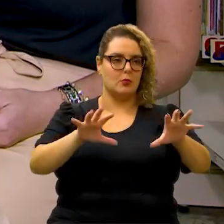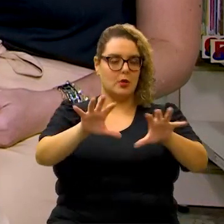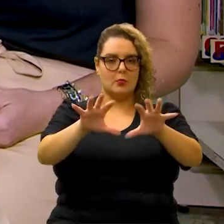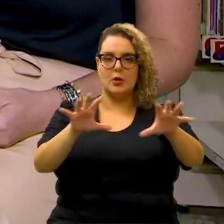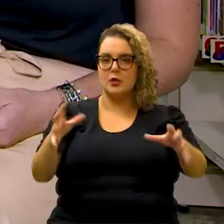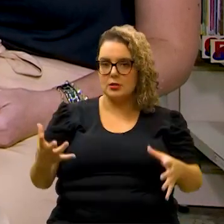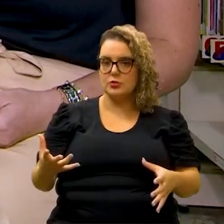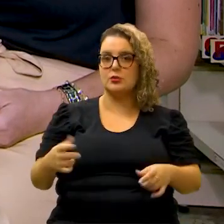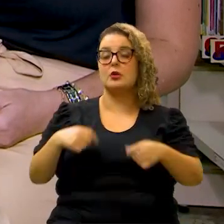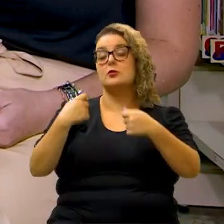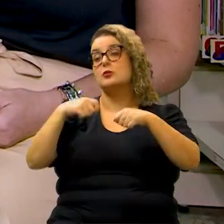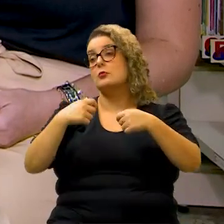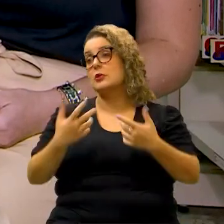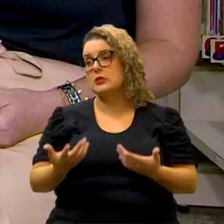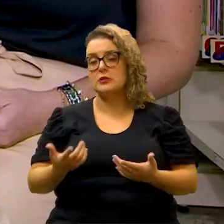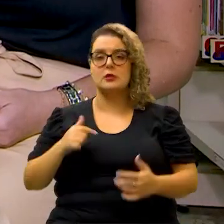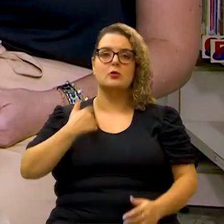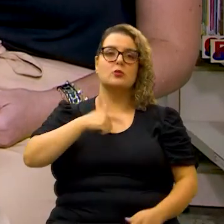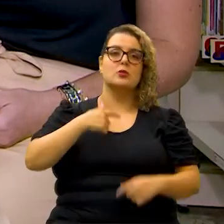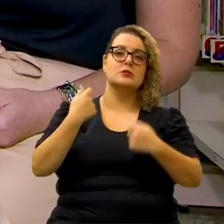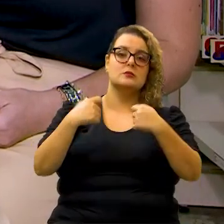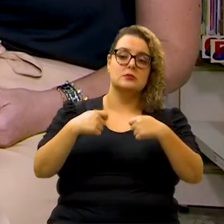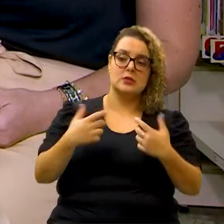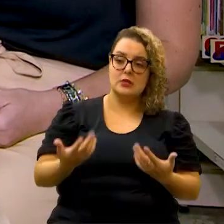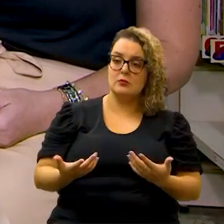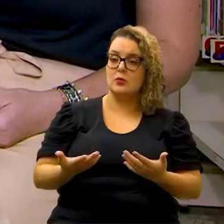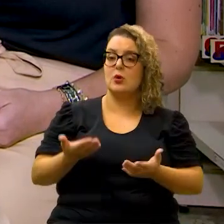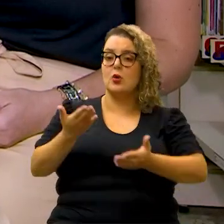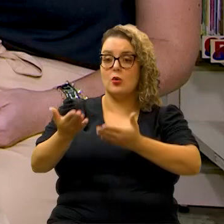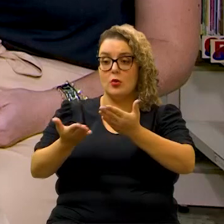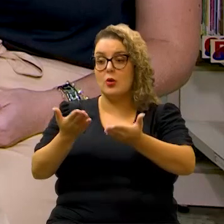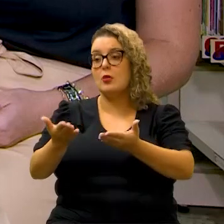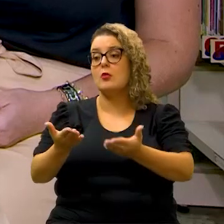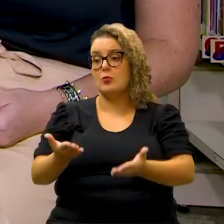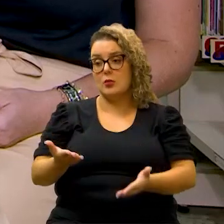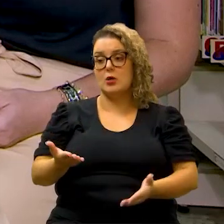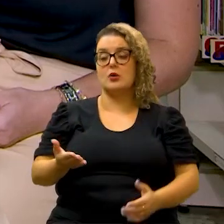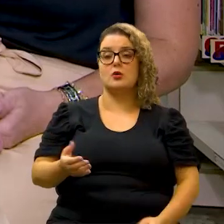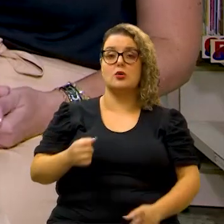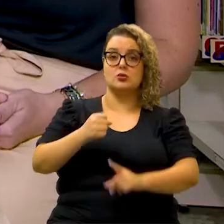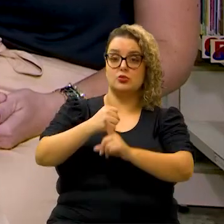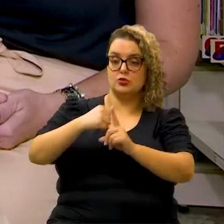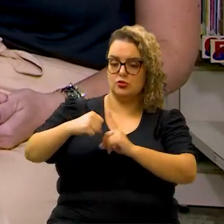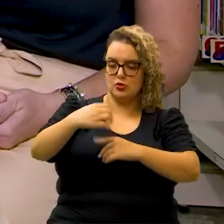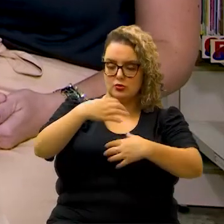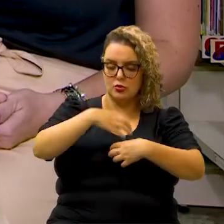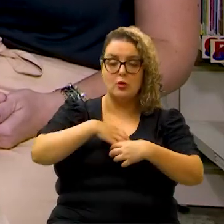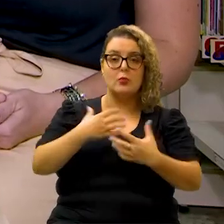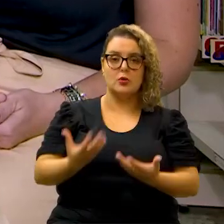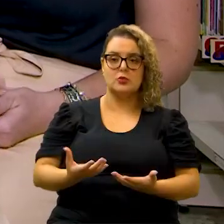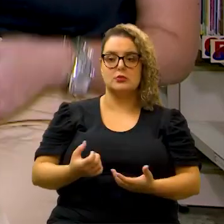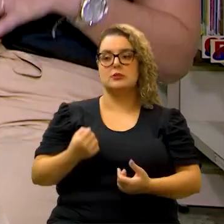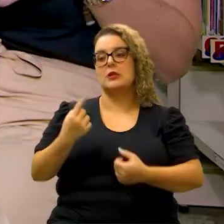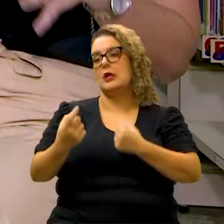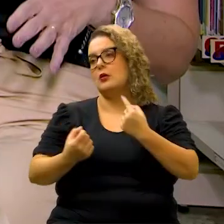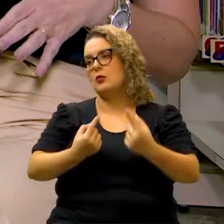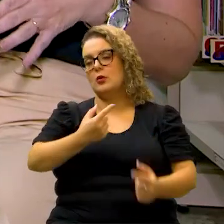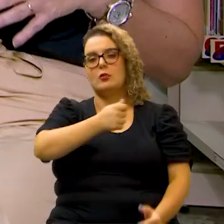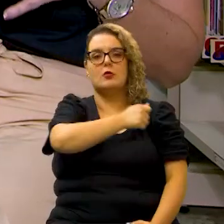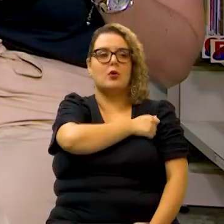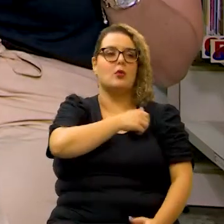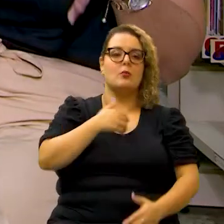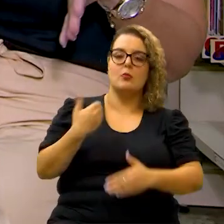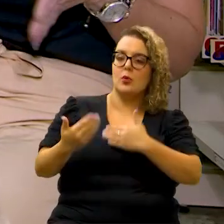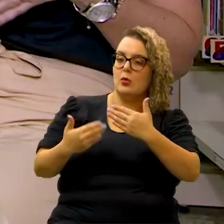sua particularidade, a sua necessidade, então nós precisamos zelar muito para essa questão socioemocional. Então tem